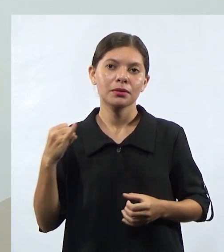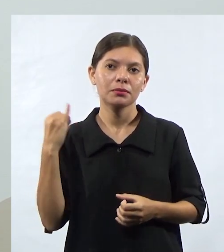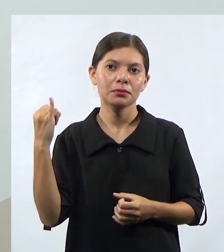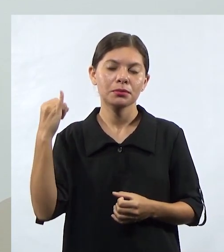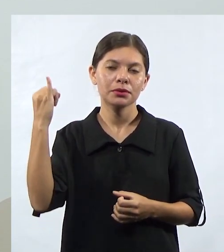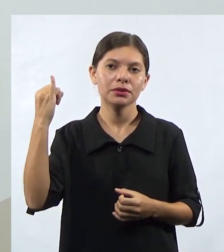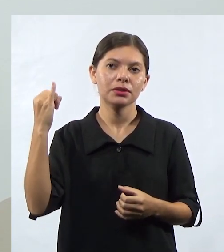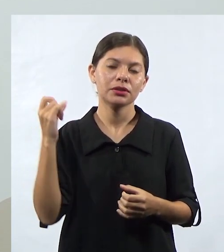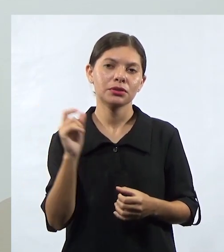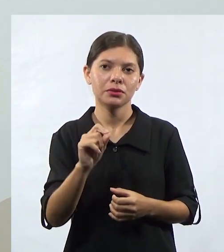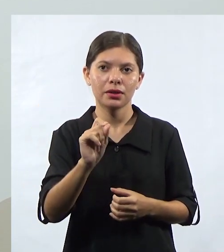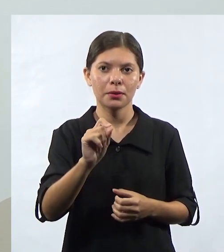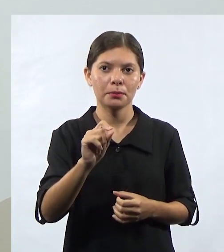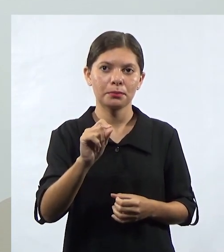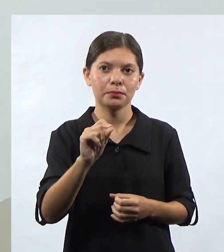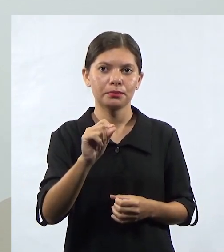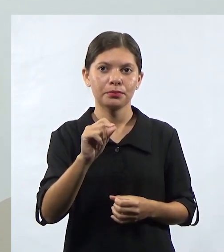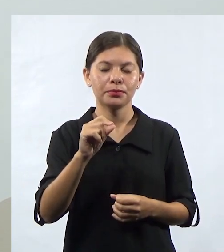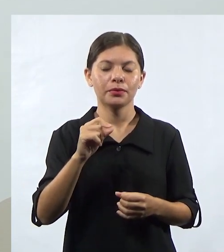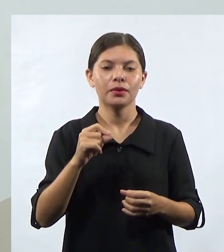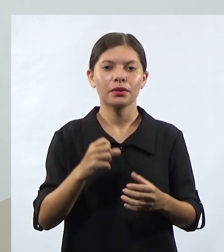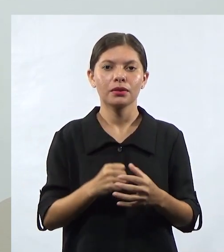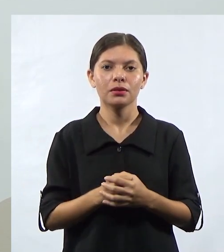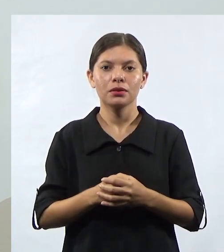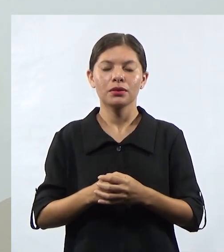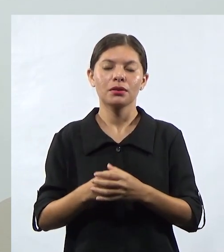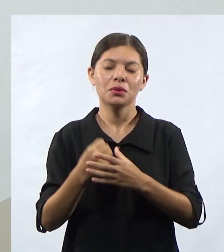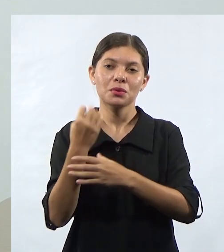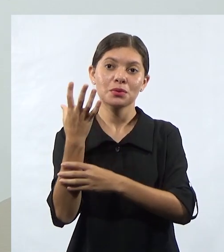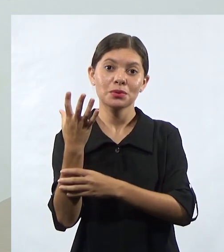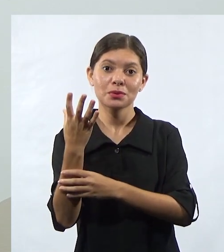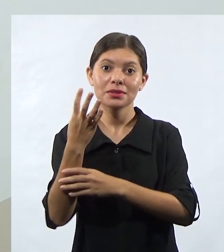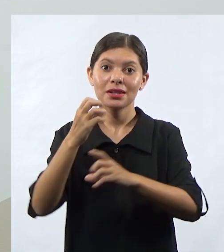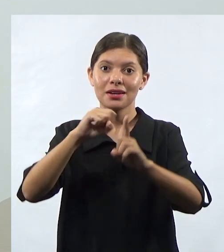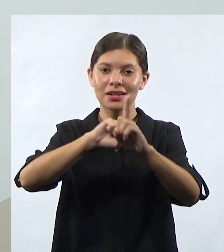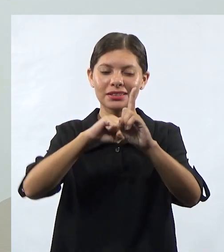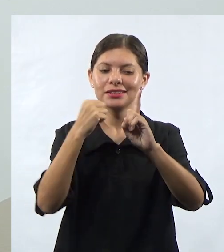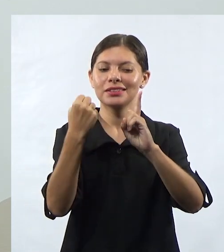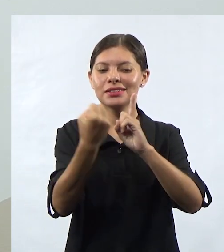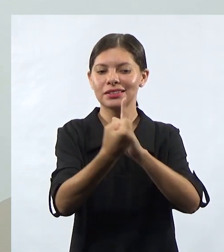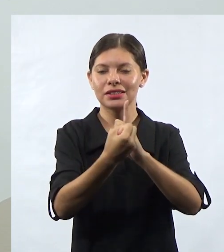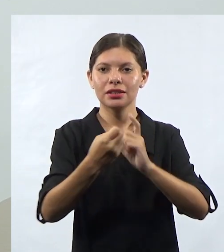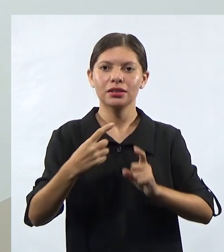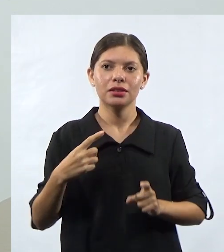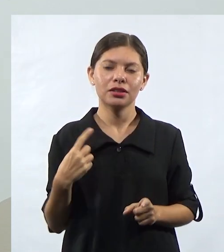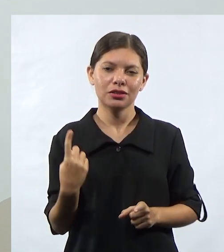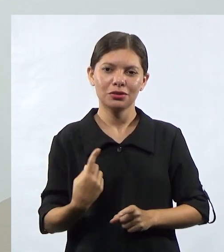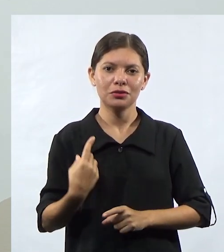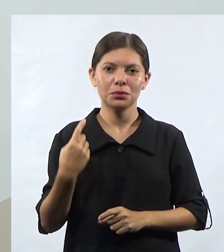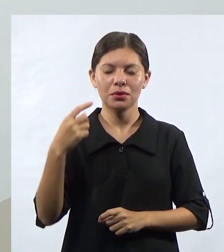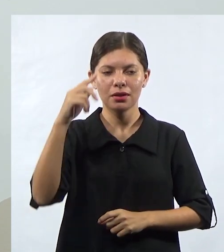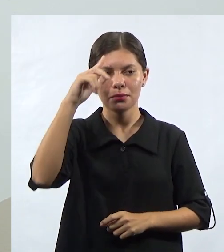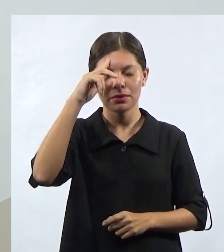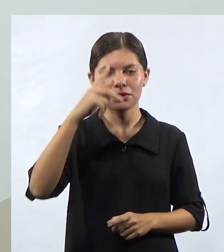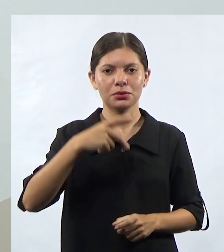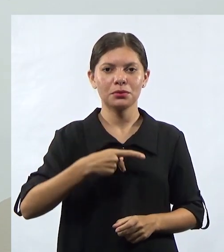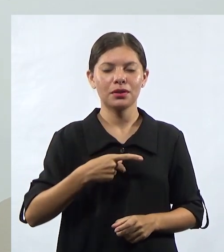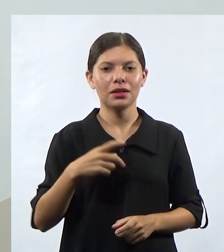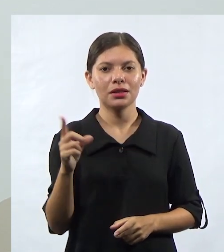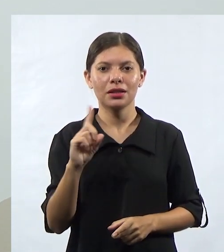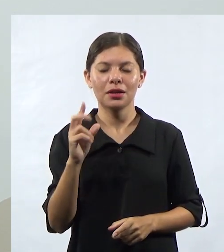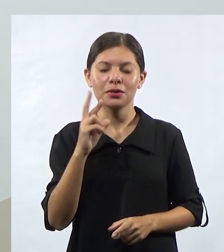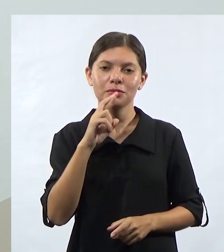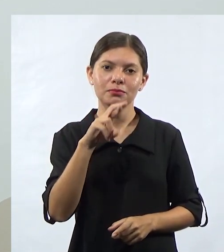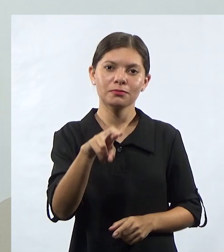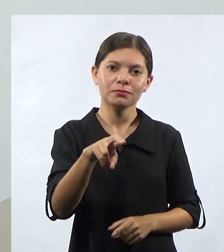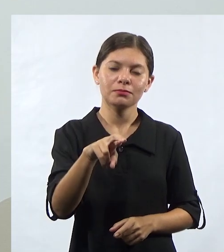reforçar que é essa construção coletiva, né? Não é uma construção individual. Então, não são respostas individuais